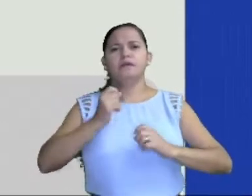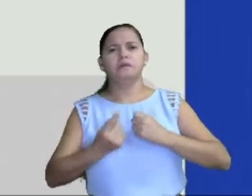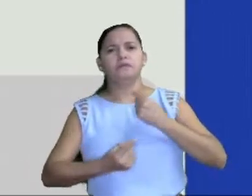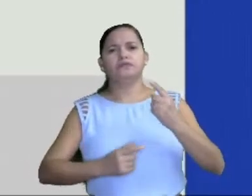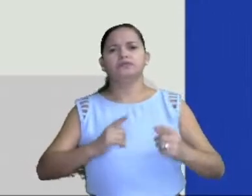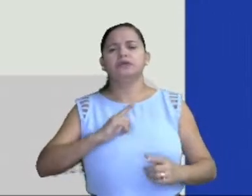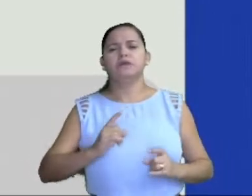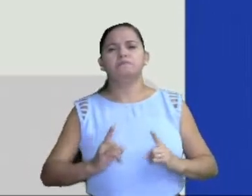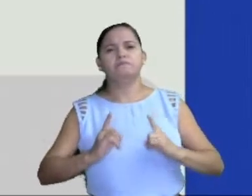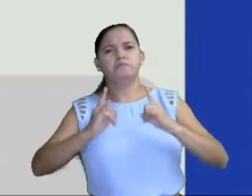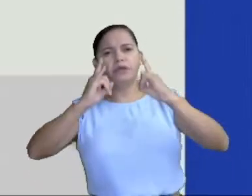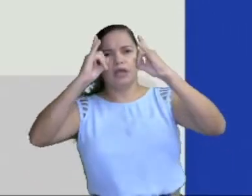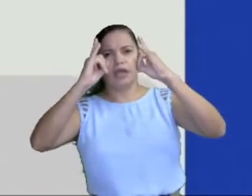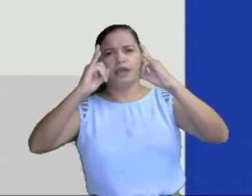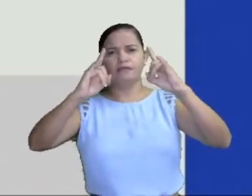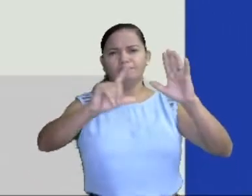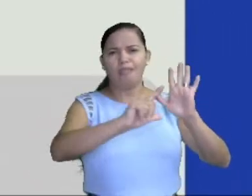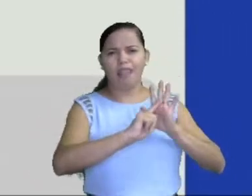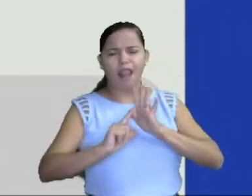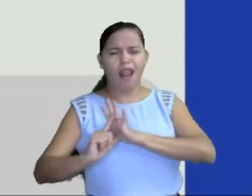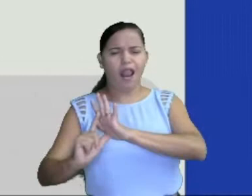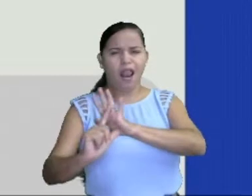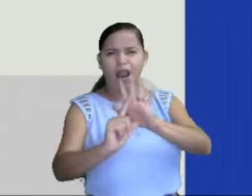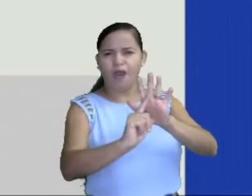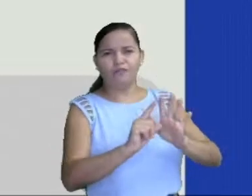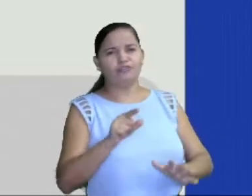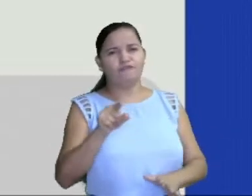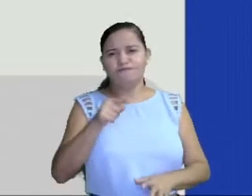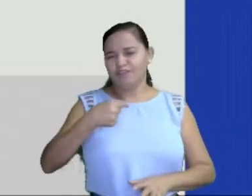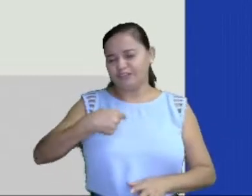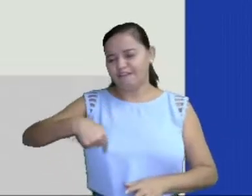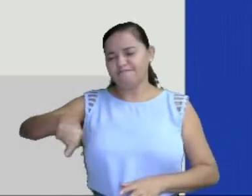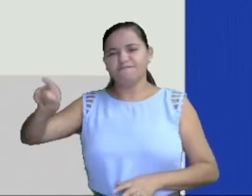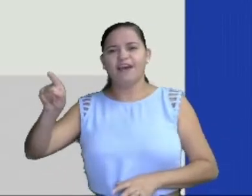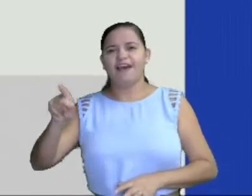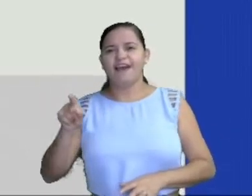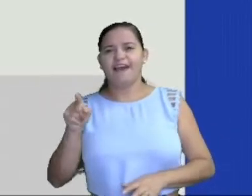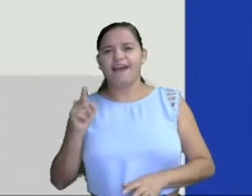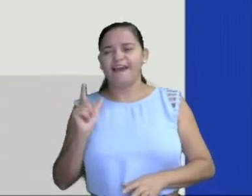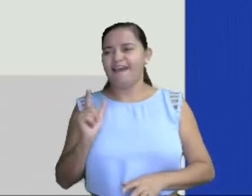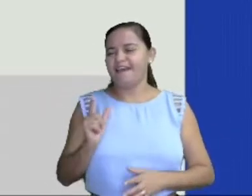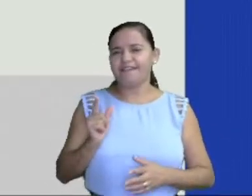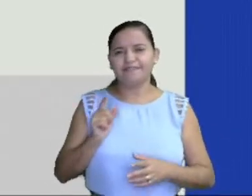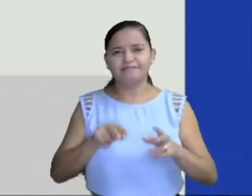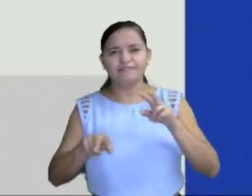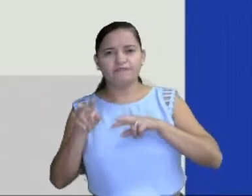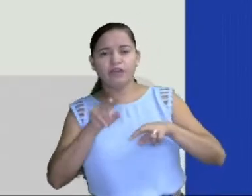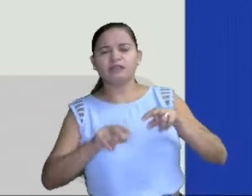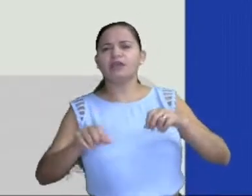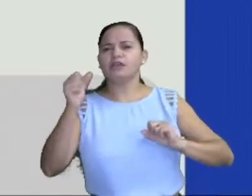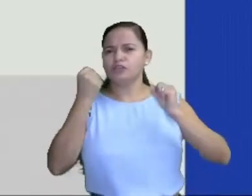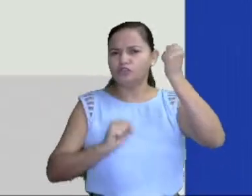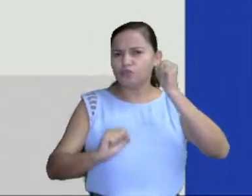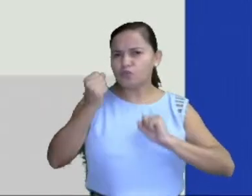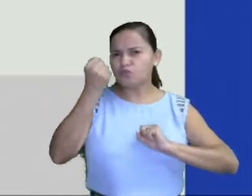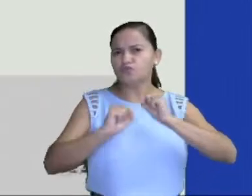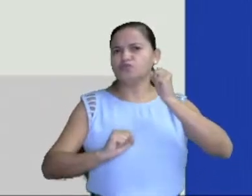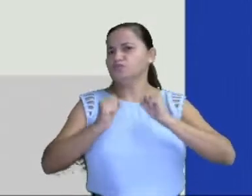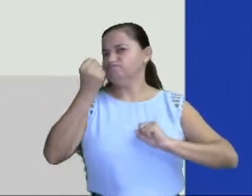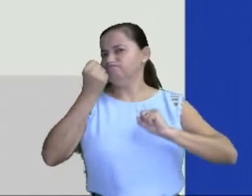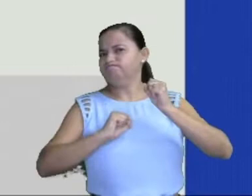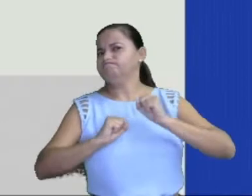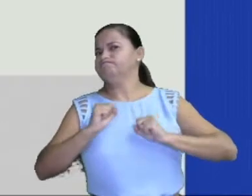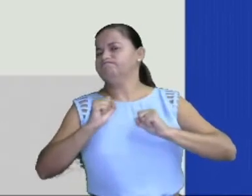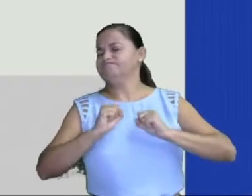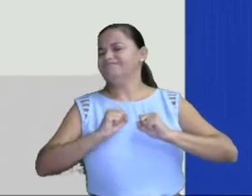prédios, o comércio, onde você vai comprar várias coisas, indústrias, que são aquelas